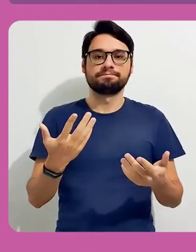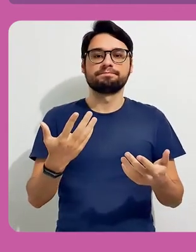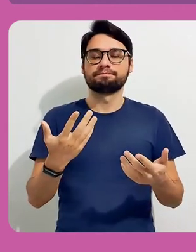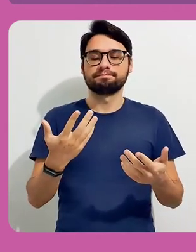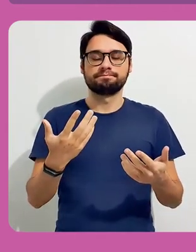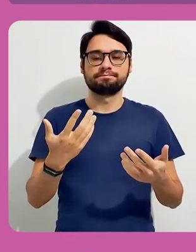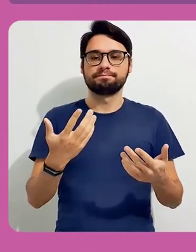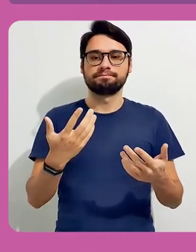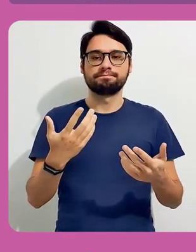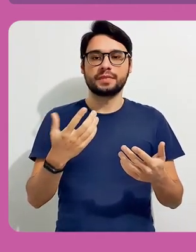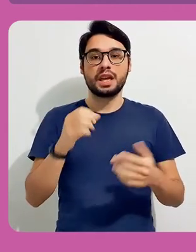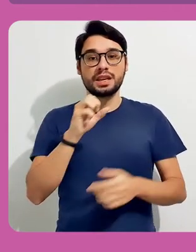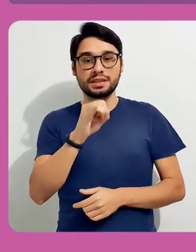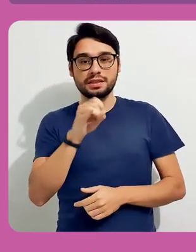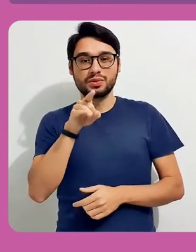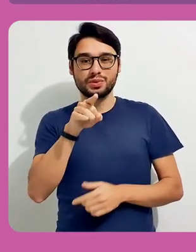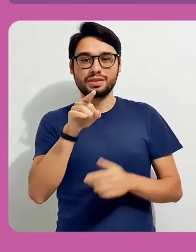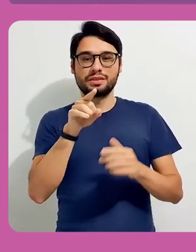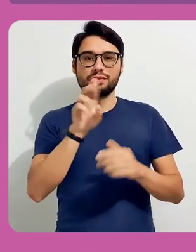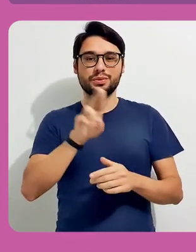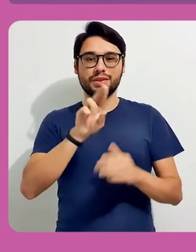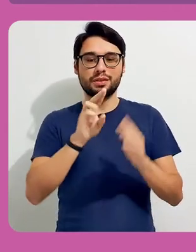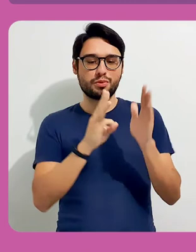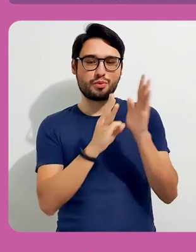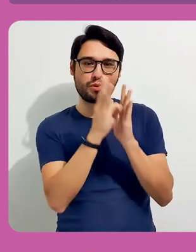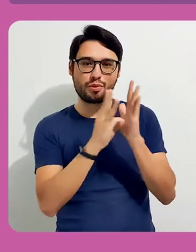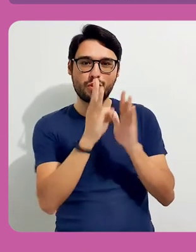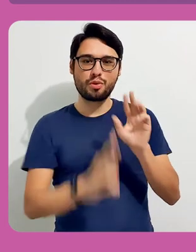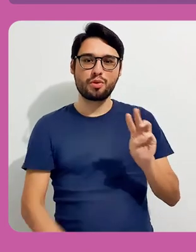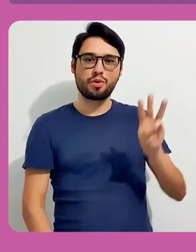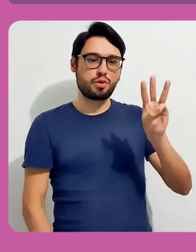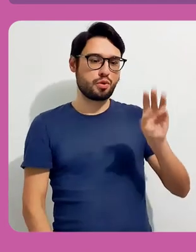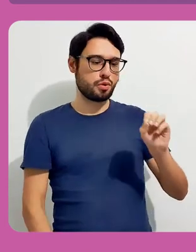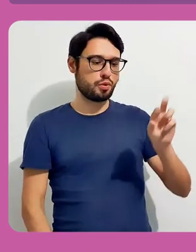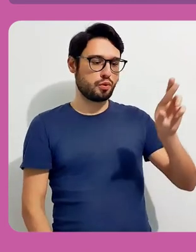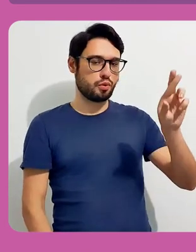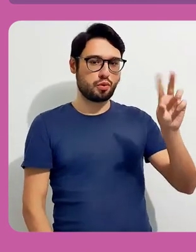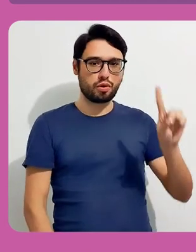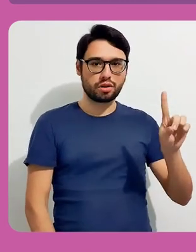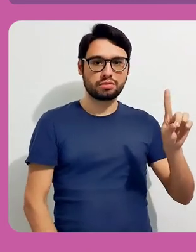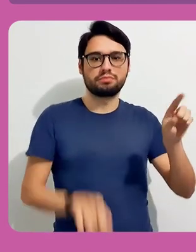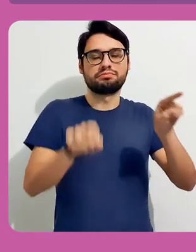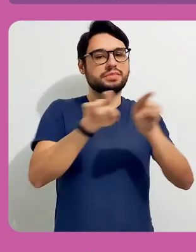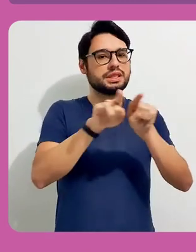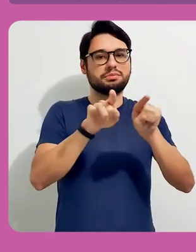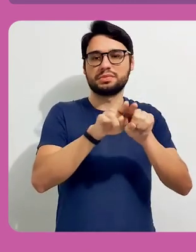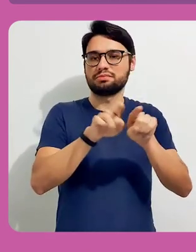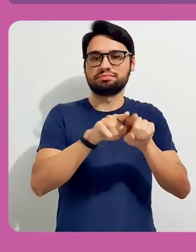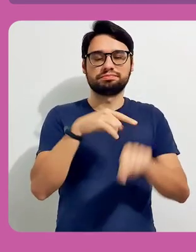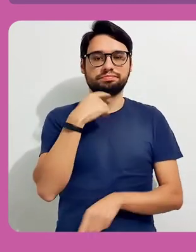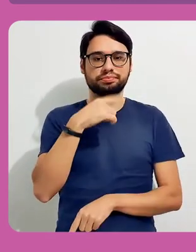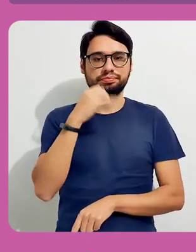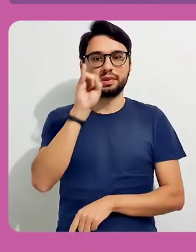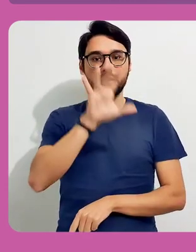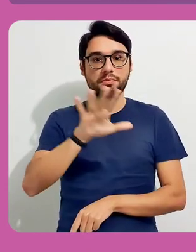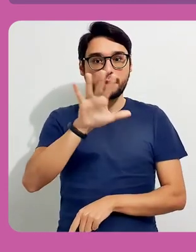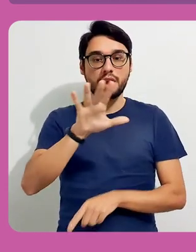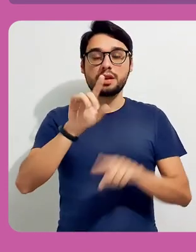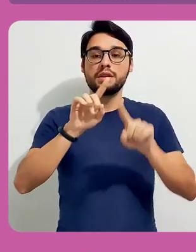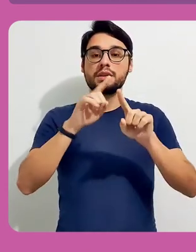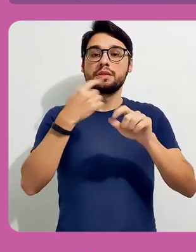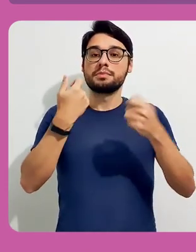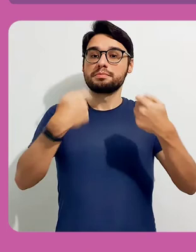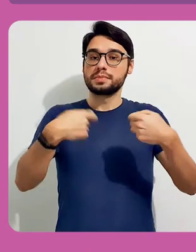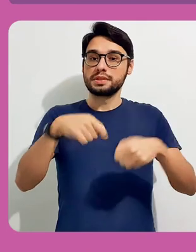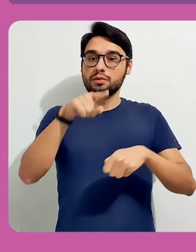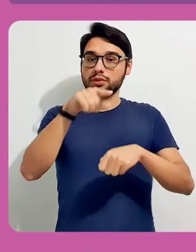cole lá do Word, Writer, a imagem não vai aparecer. A ideia é que você envie a imagem, como eu já